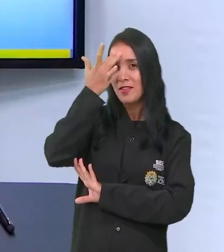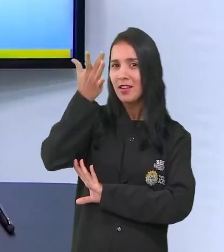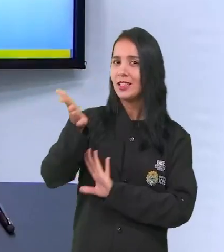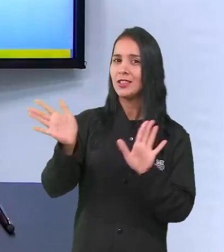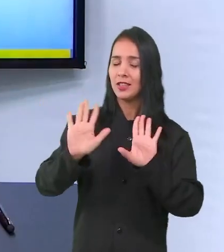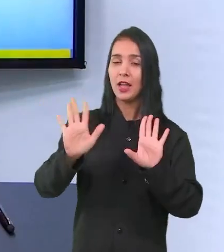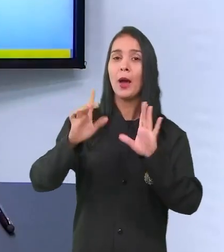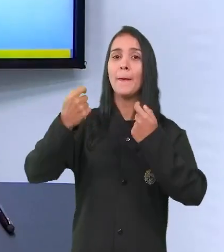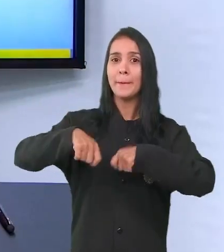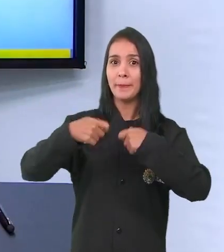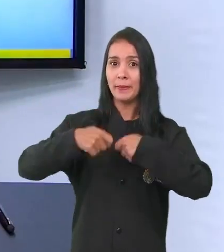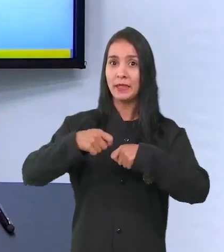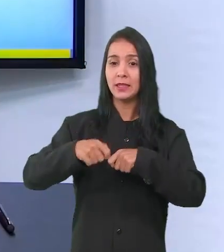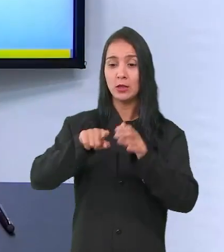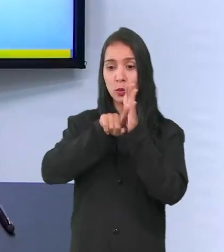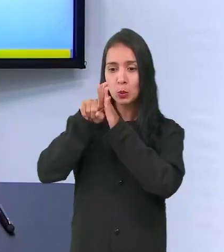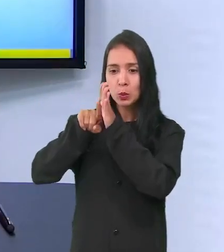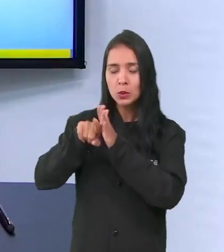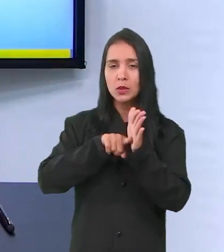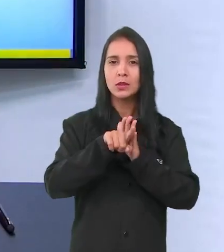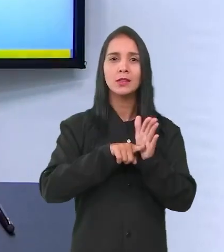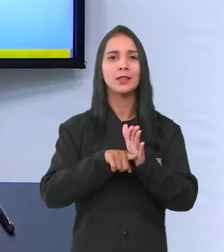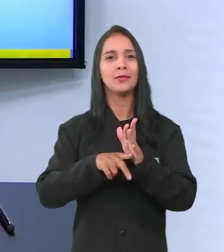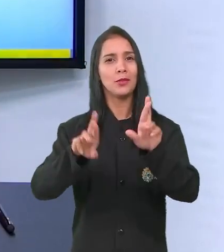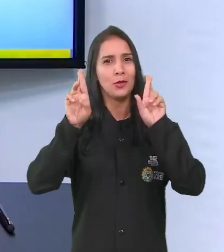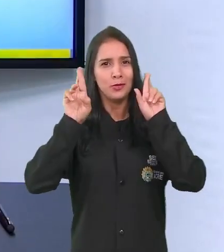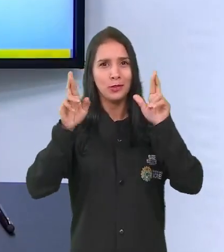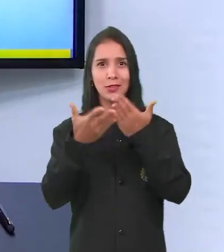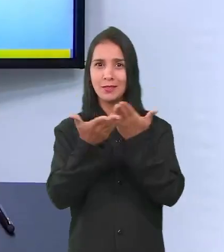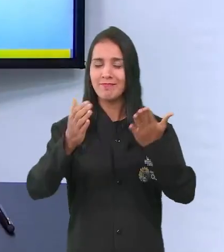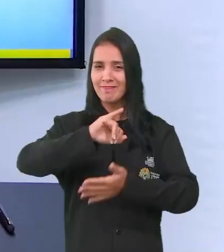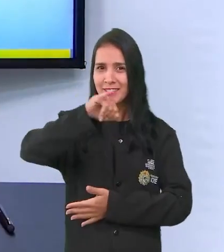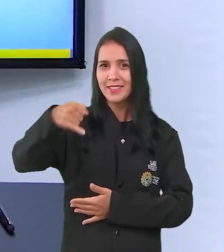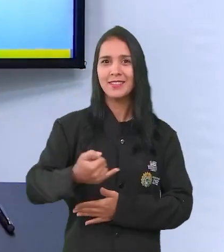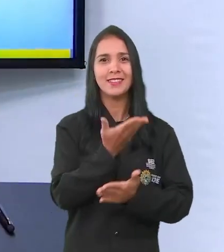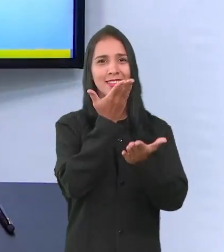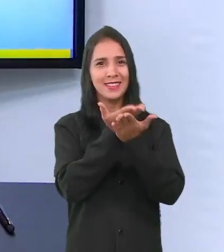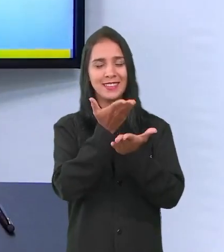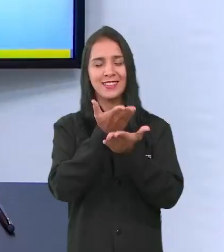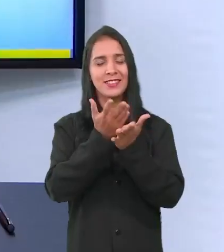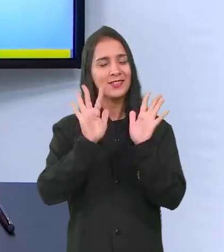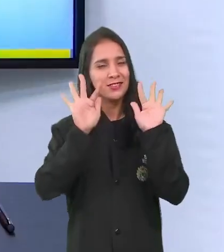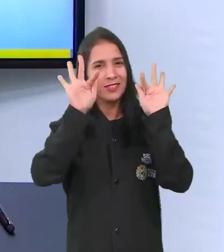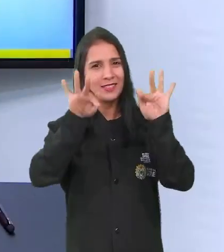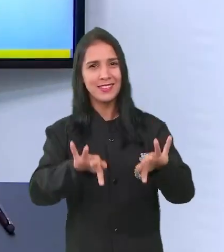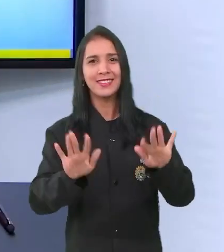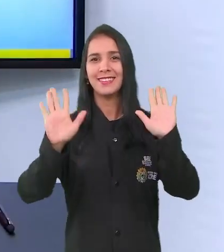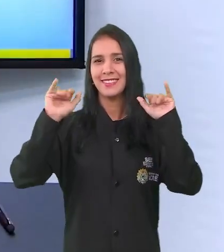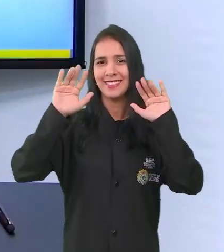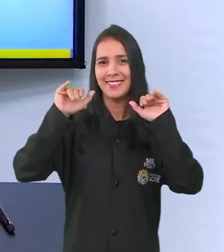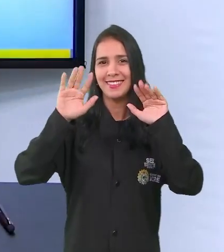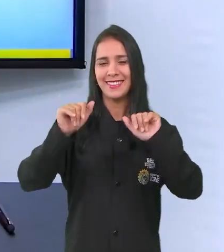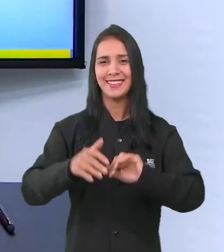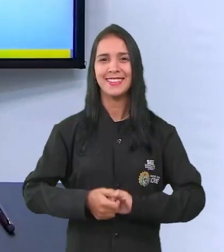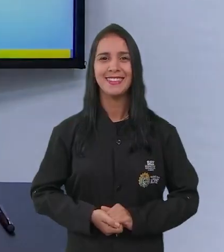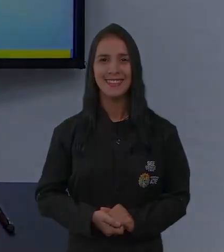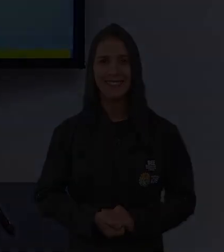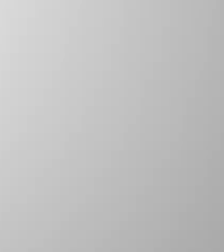mais complexo. Então, eu espero que você tenha aproveitado essa aula. Eu vou finalizando por aqui e até a próxima.